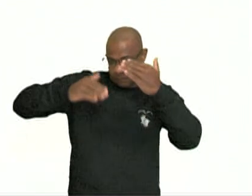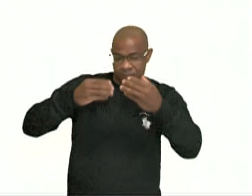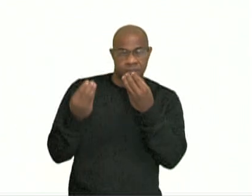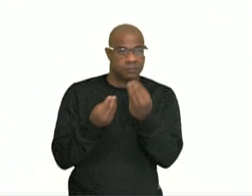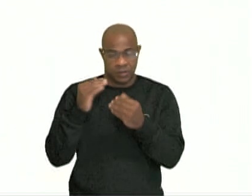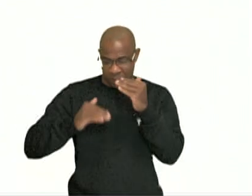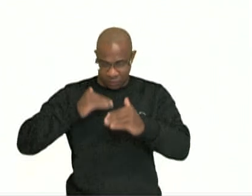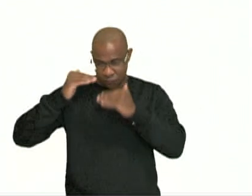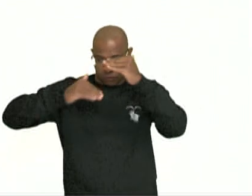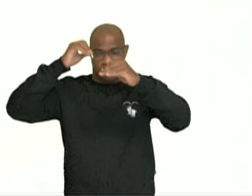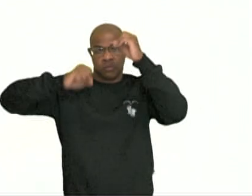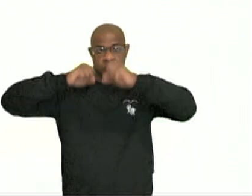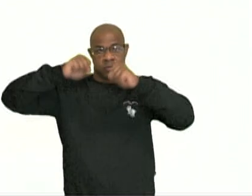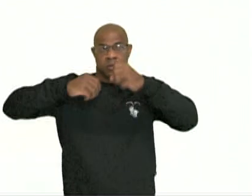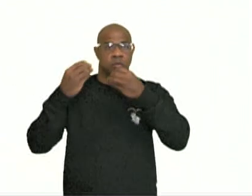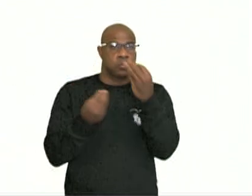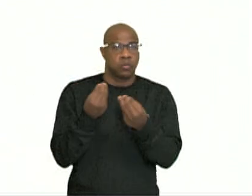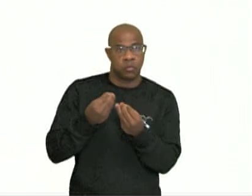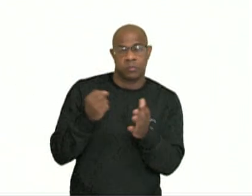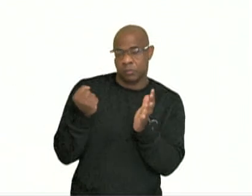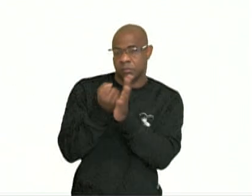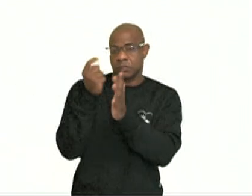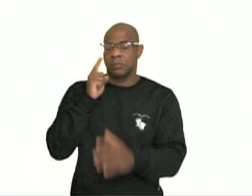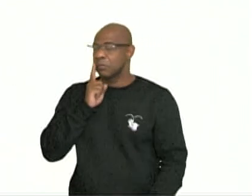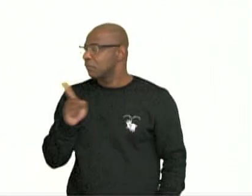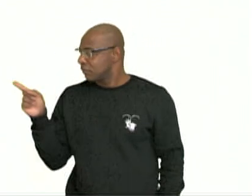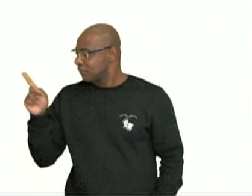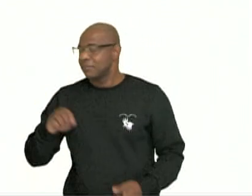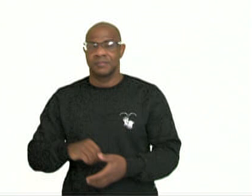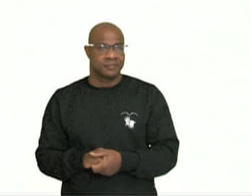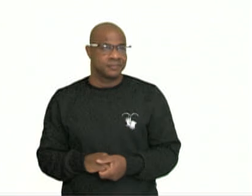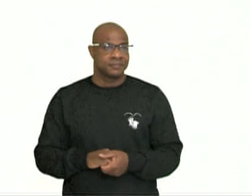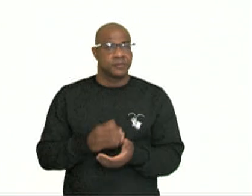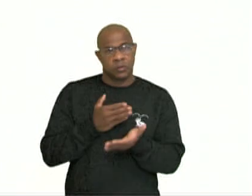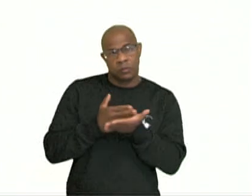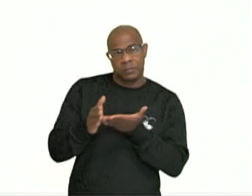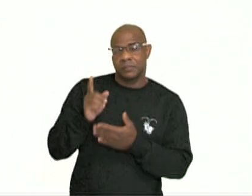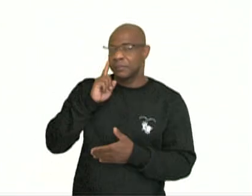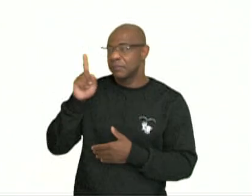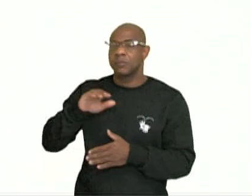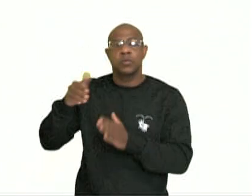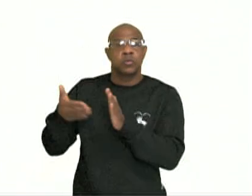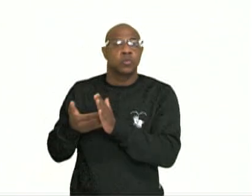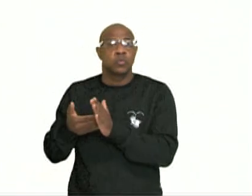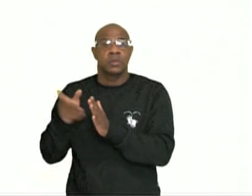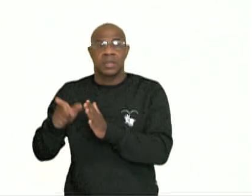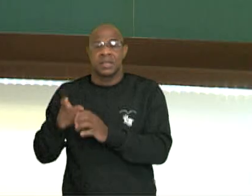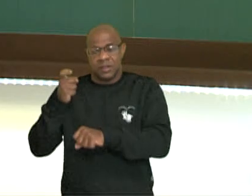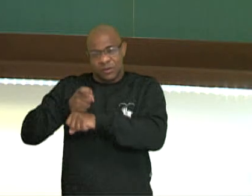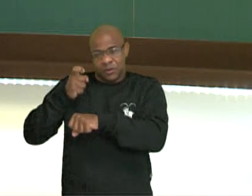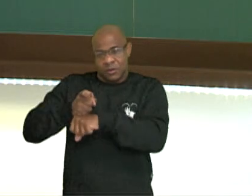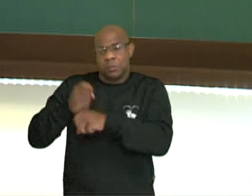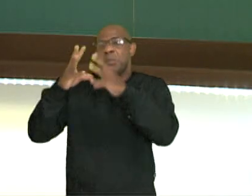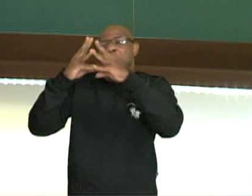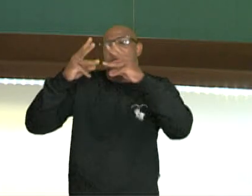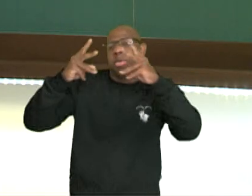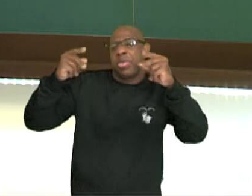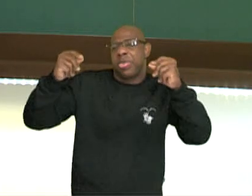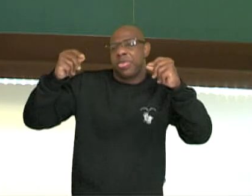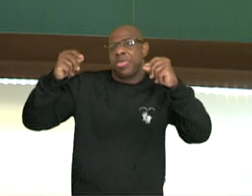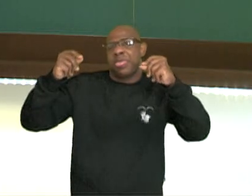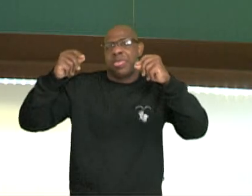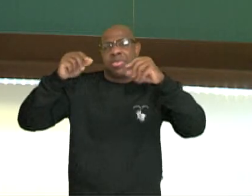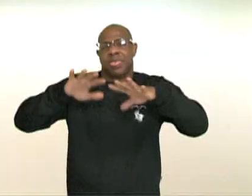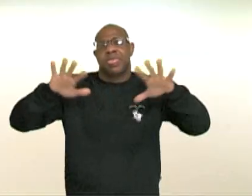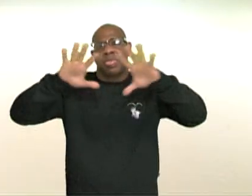serviço, ou como diziam Marx e Engels, tudo que era sólido se desmancha no ar. Então, a Revolução Industrial vai ser o grande